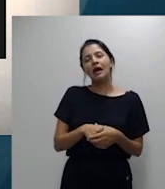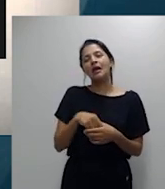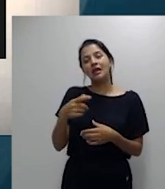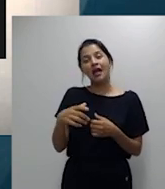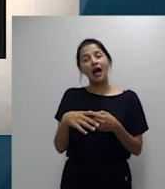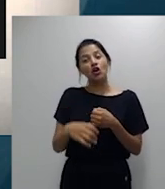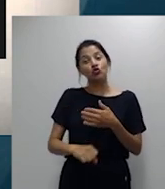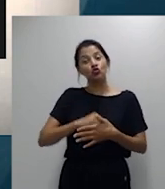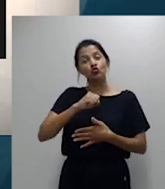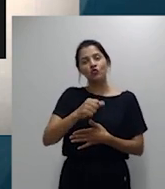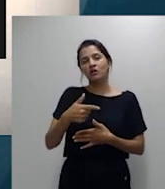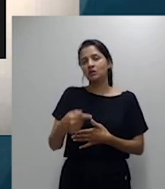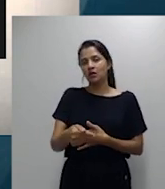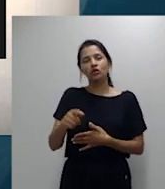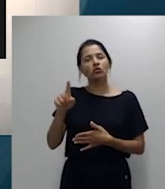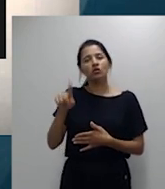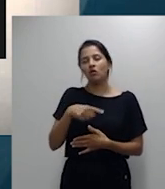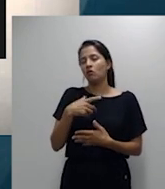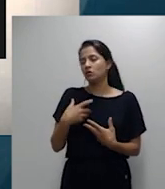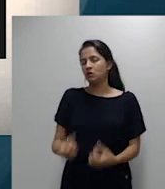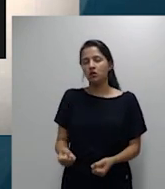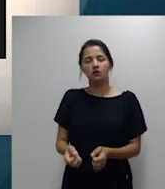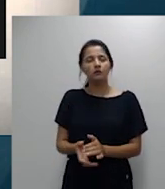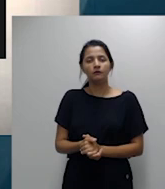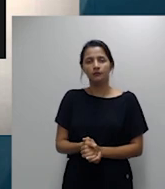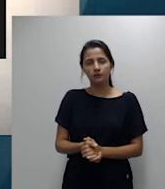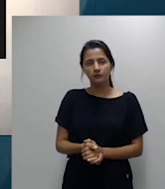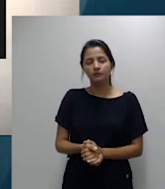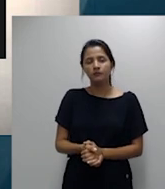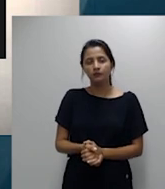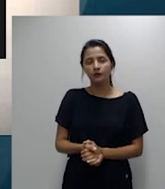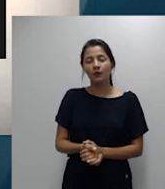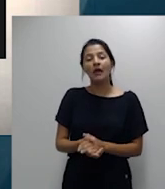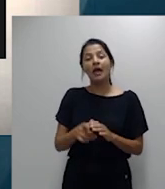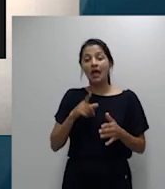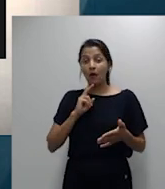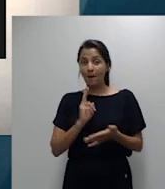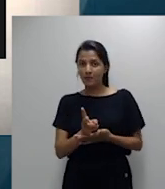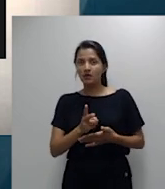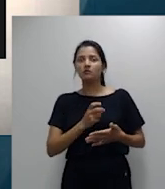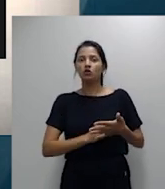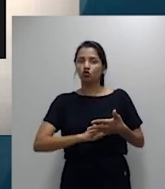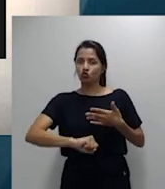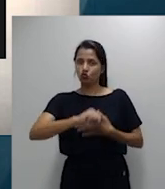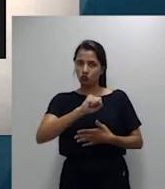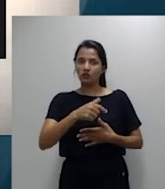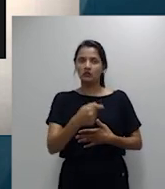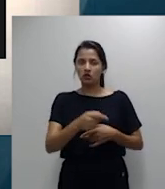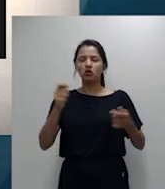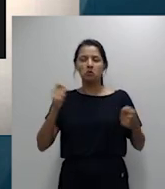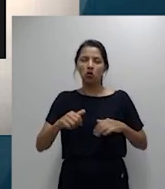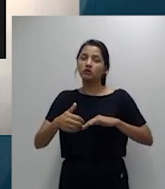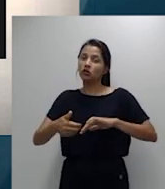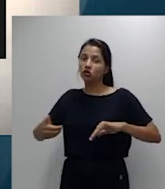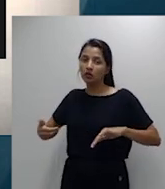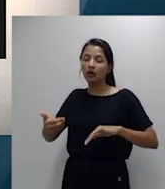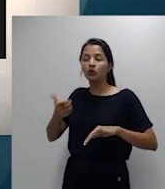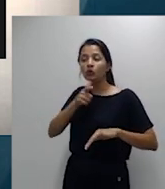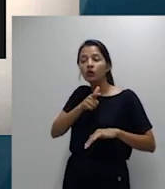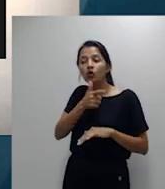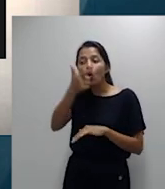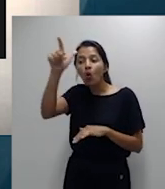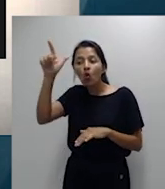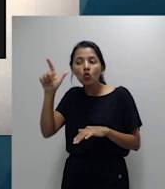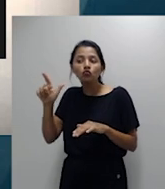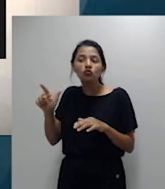7 também nessa Todavia o óbito da mesma tua pode ser afastado em situações excepcionais